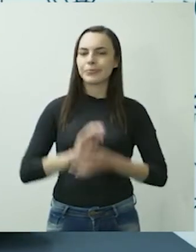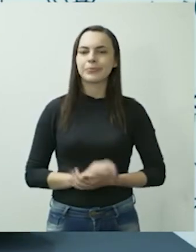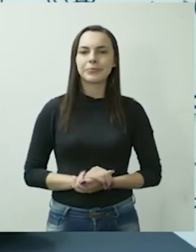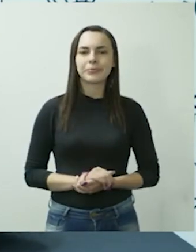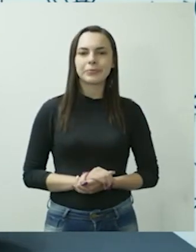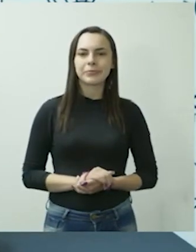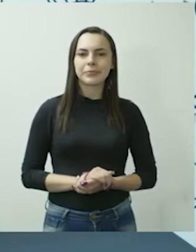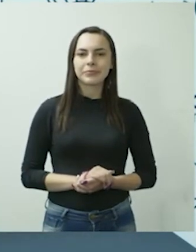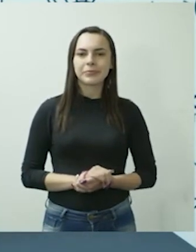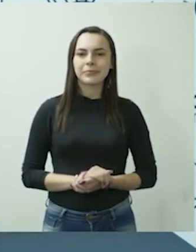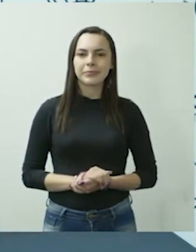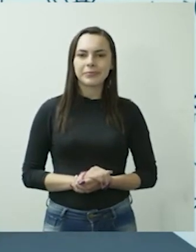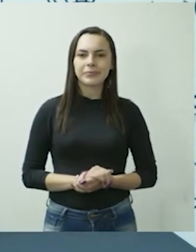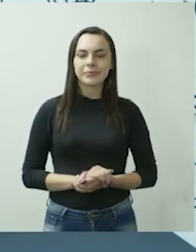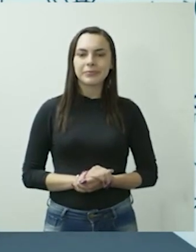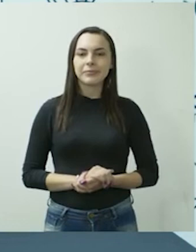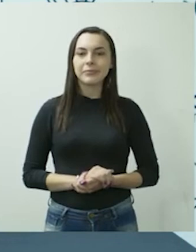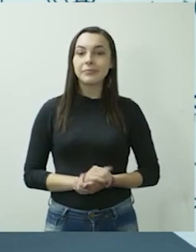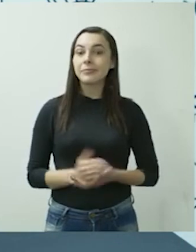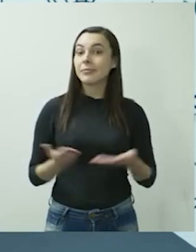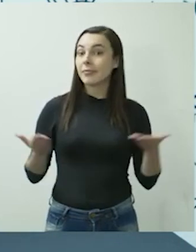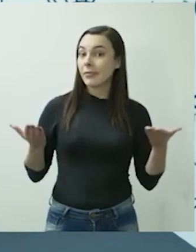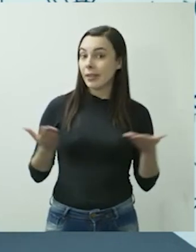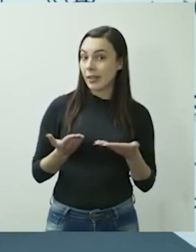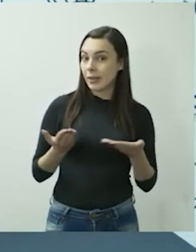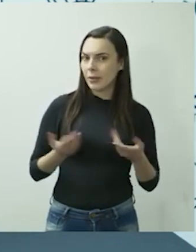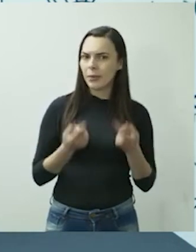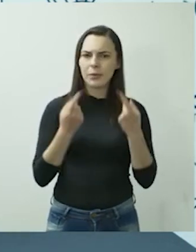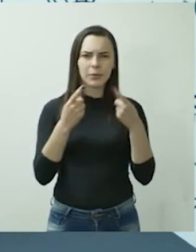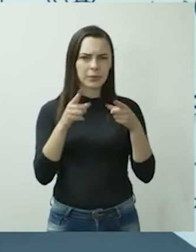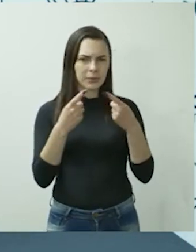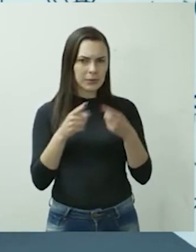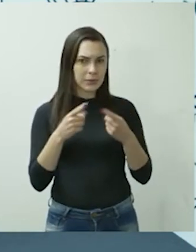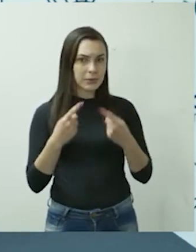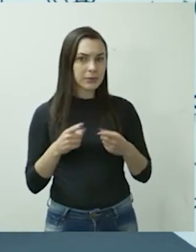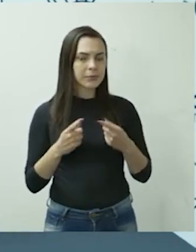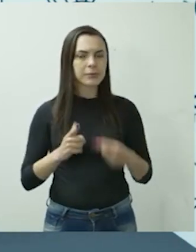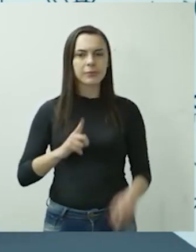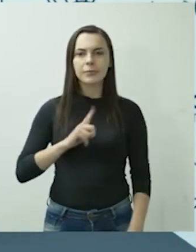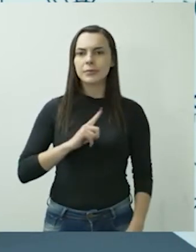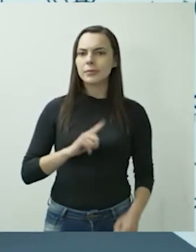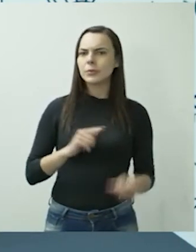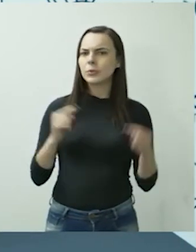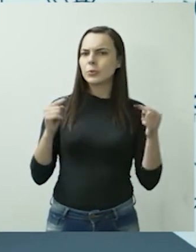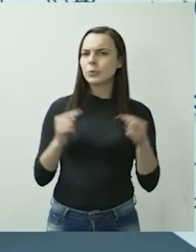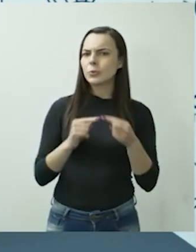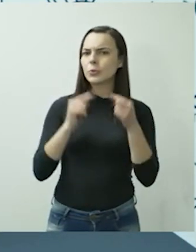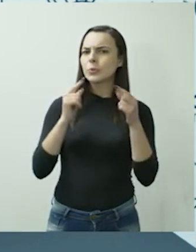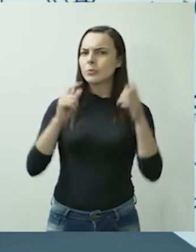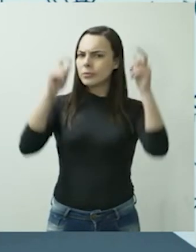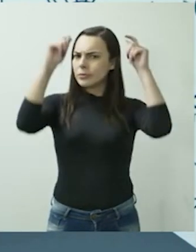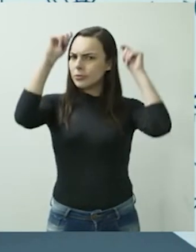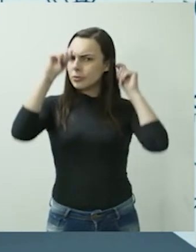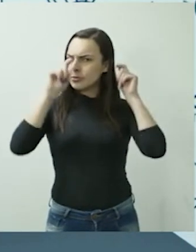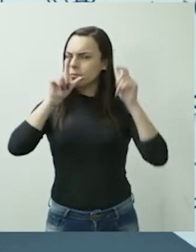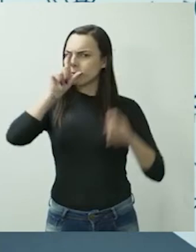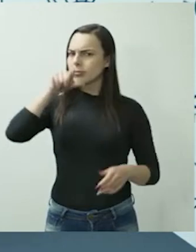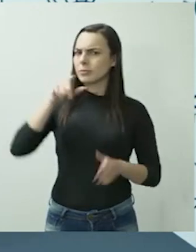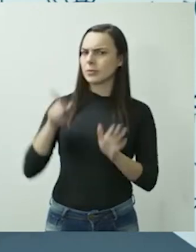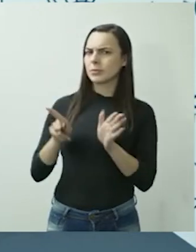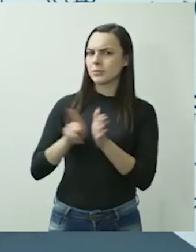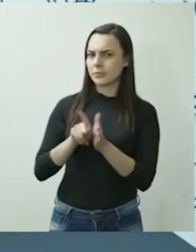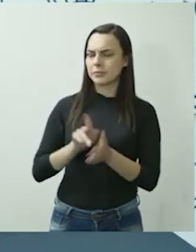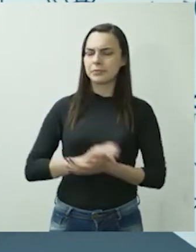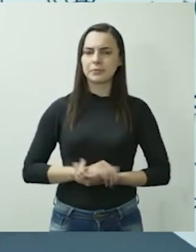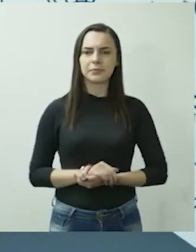chapéu. Agora, os desafios que vão aparecer na tela de vocês têm a ver com o chapéu da bruxa. Vejam